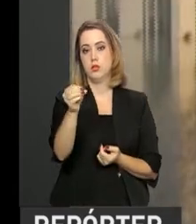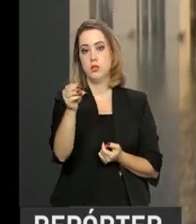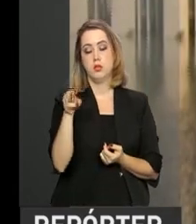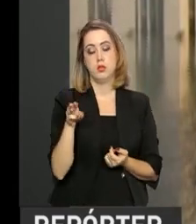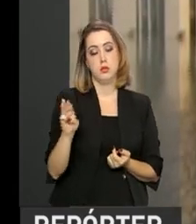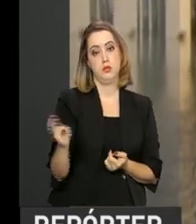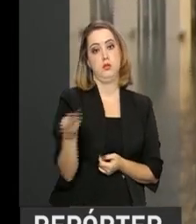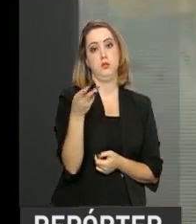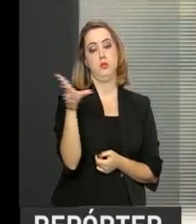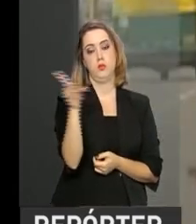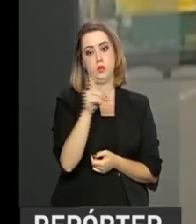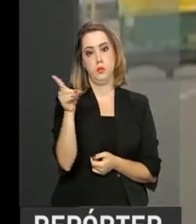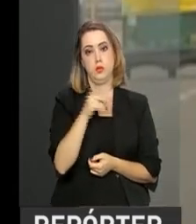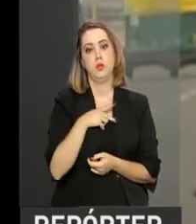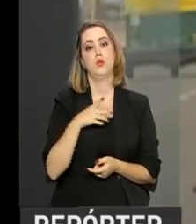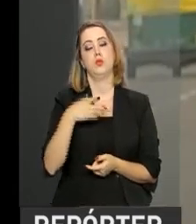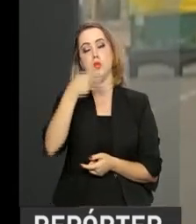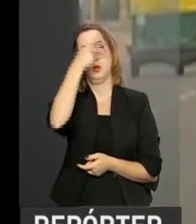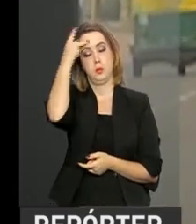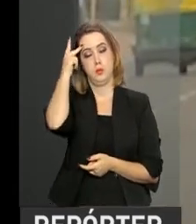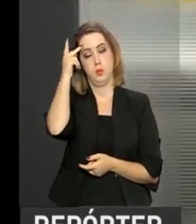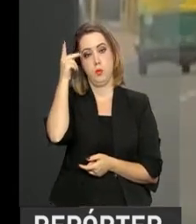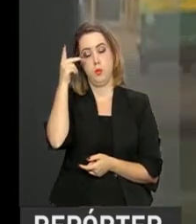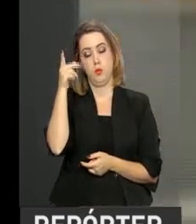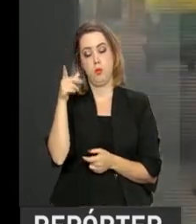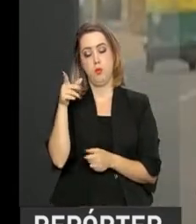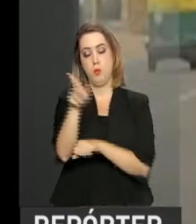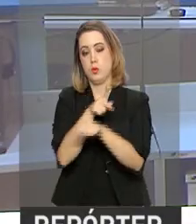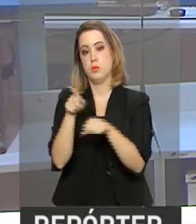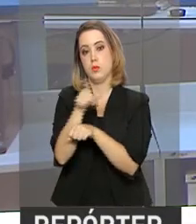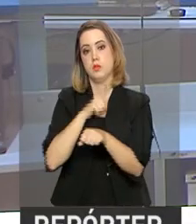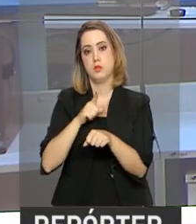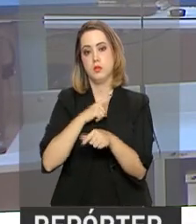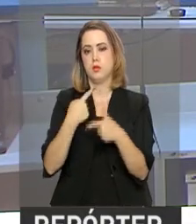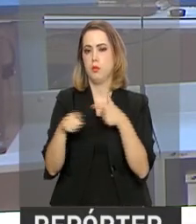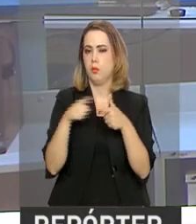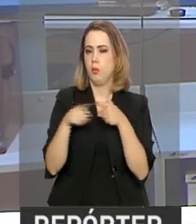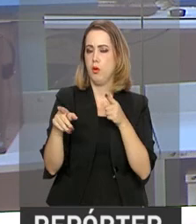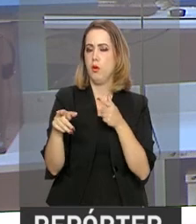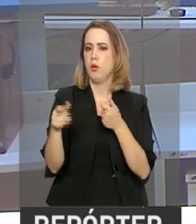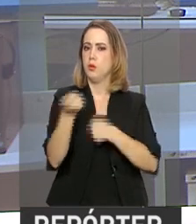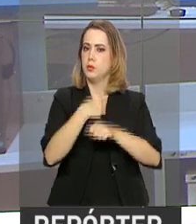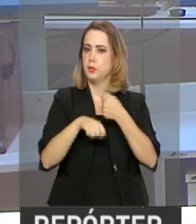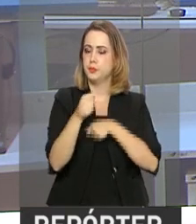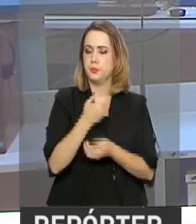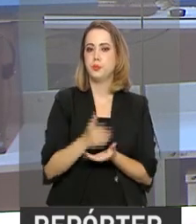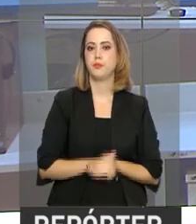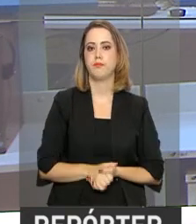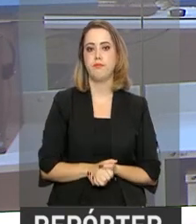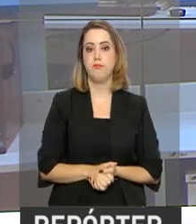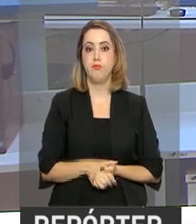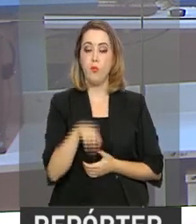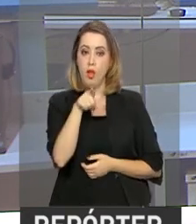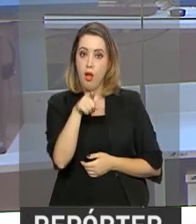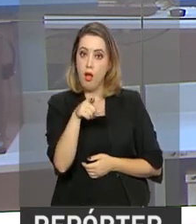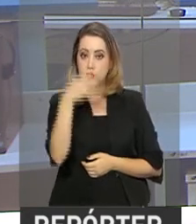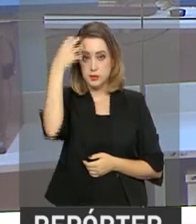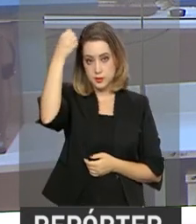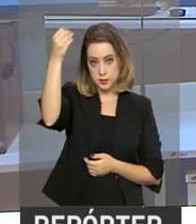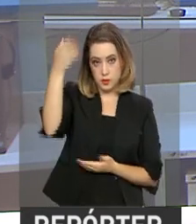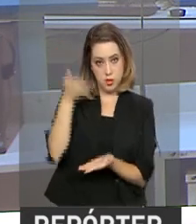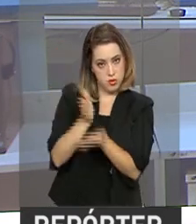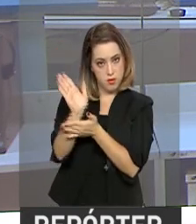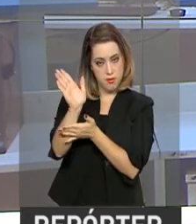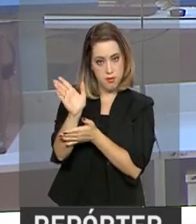ajudar países que venham a ter crises em seus balanços de pagamentos e você vai viajar para fora do país então preste